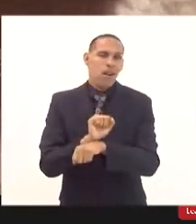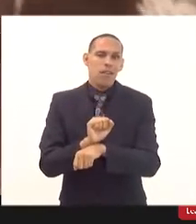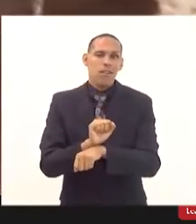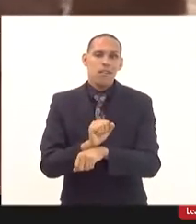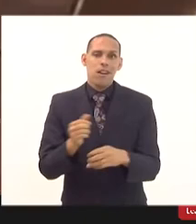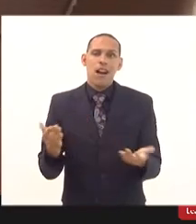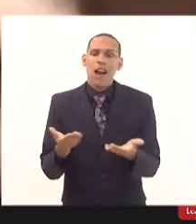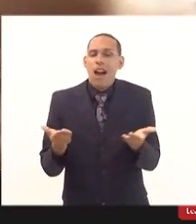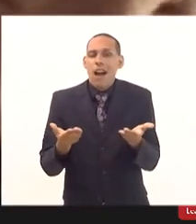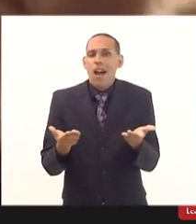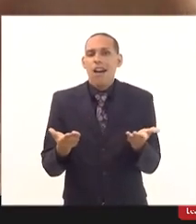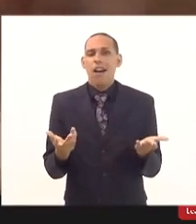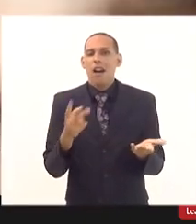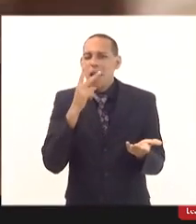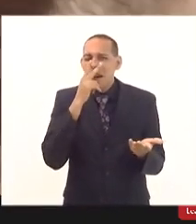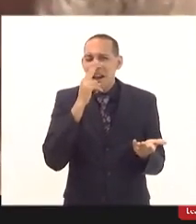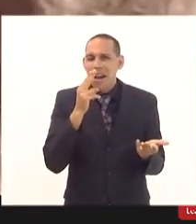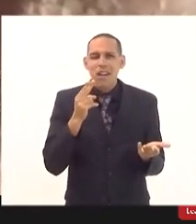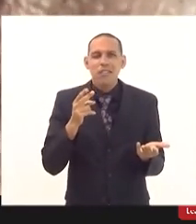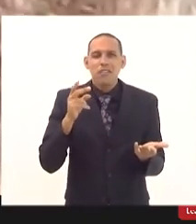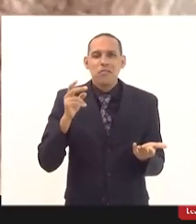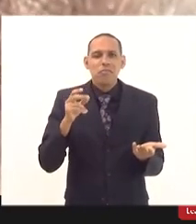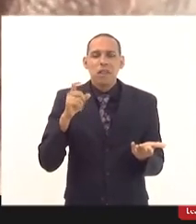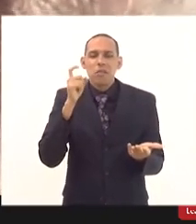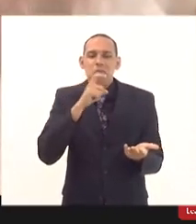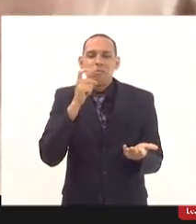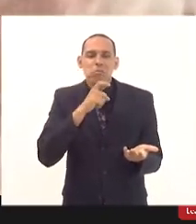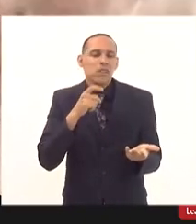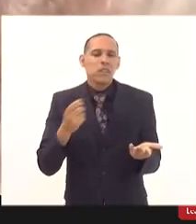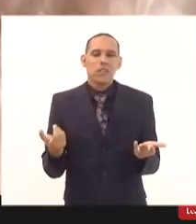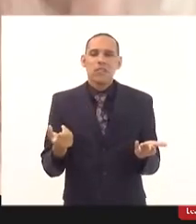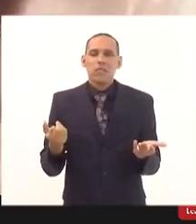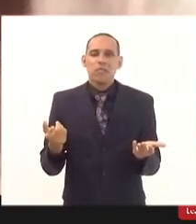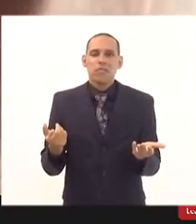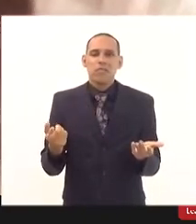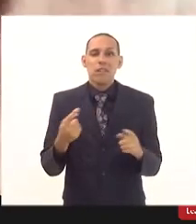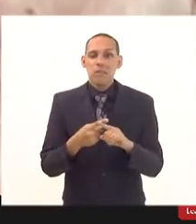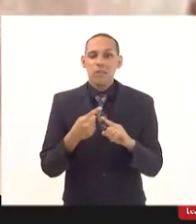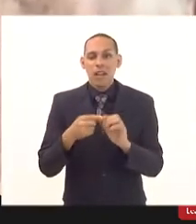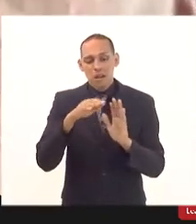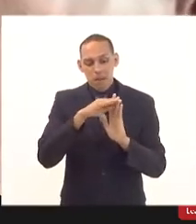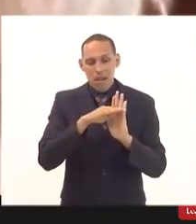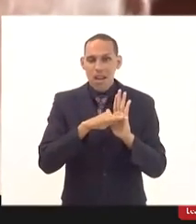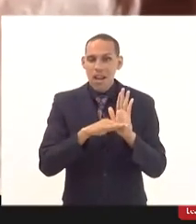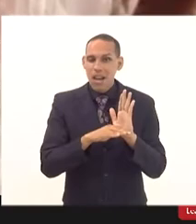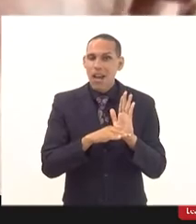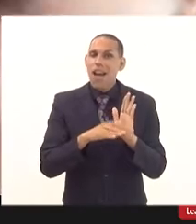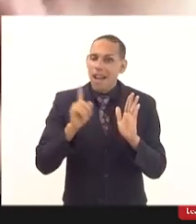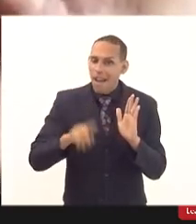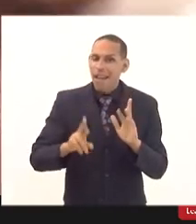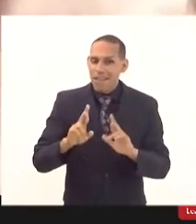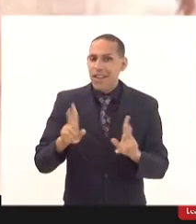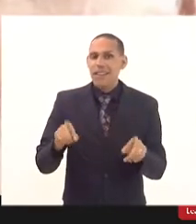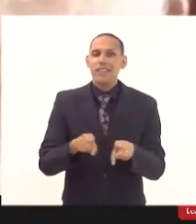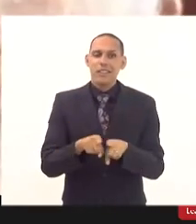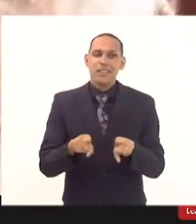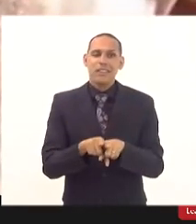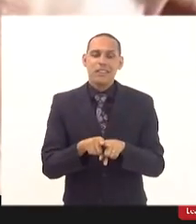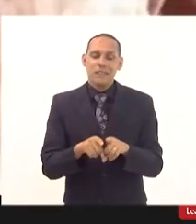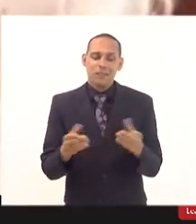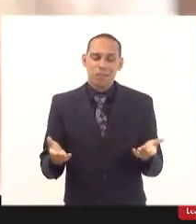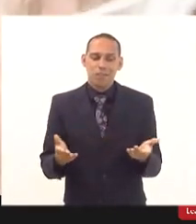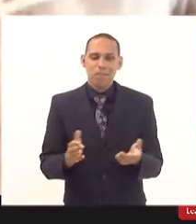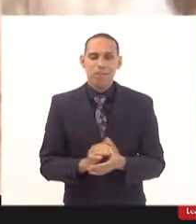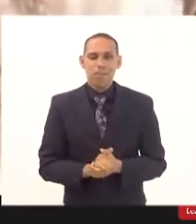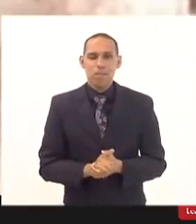organismo pulsado tornou-se uma espécie de ilusão auditiva eles vão cuja programação atual ainda faz a diferença do dai apesar de